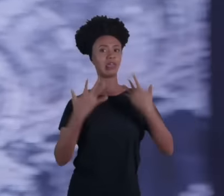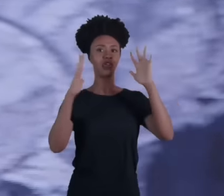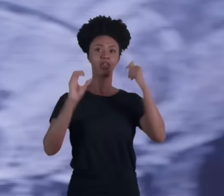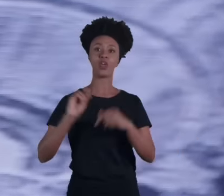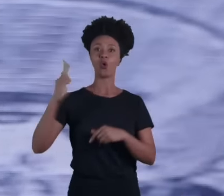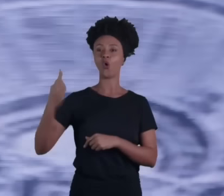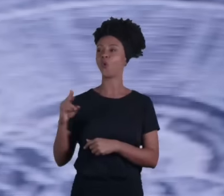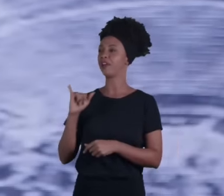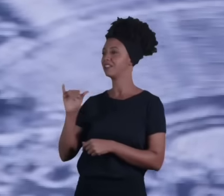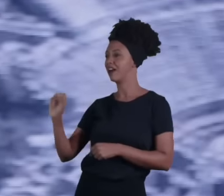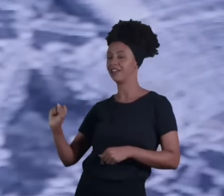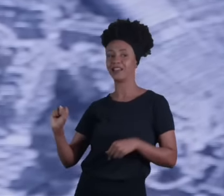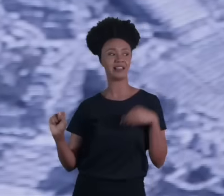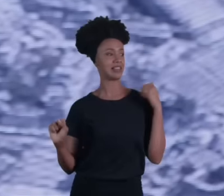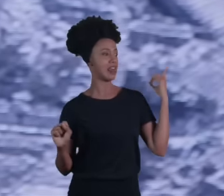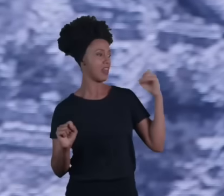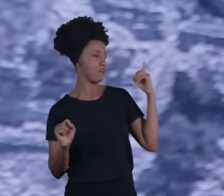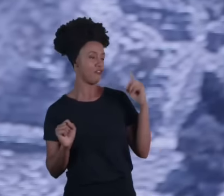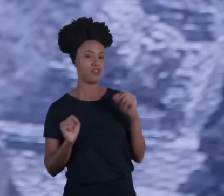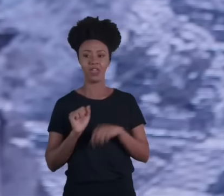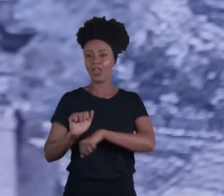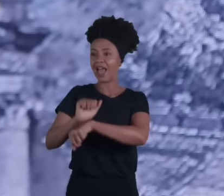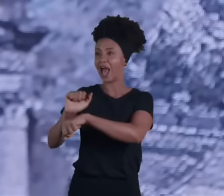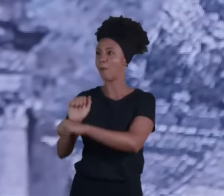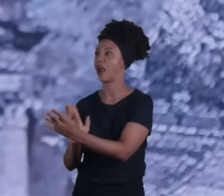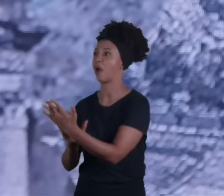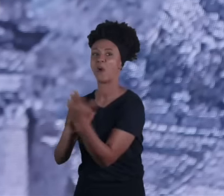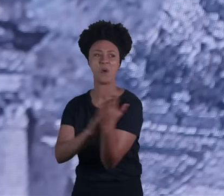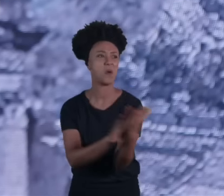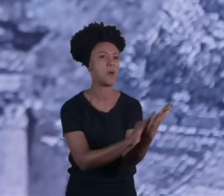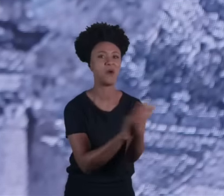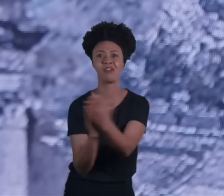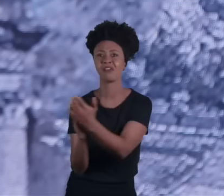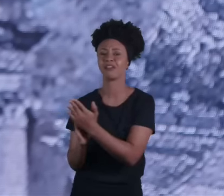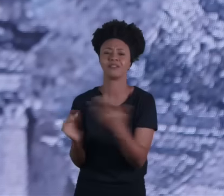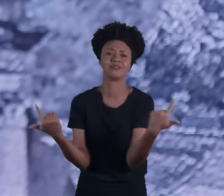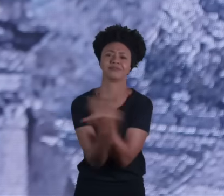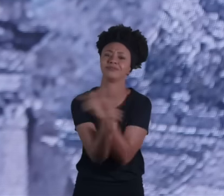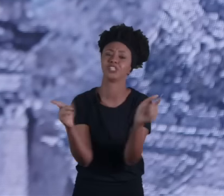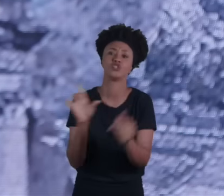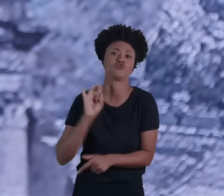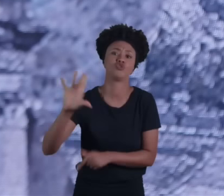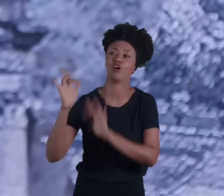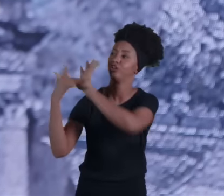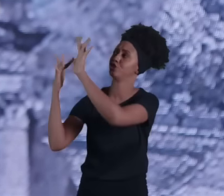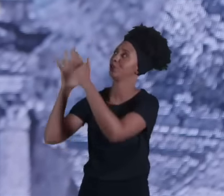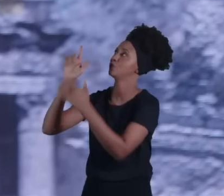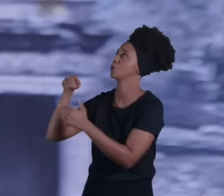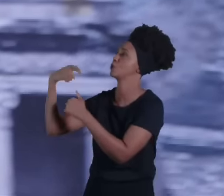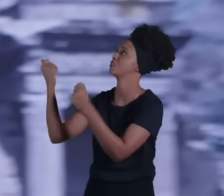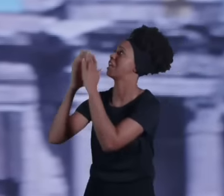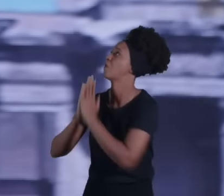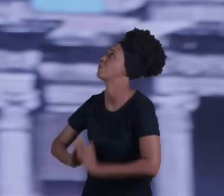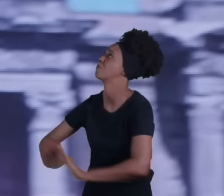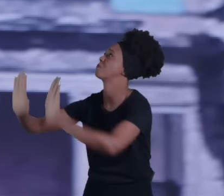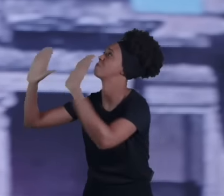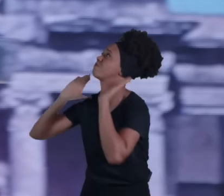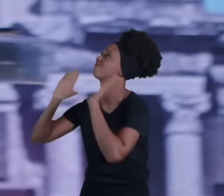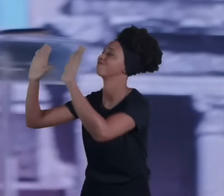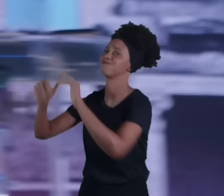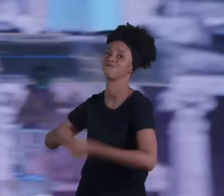Isaías, nem Davi, nem Abraão, ninguém. É o nome de Jesus que será adorado